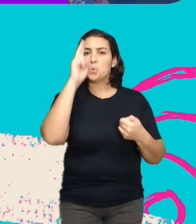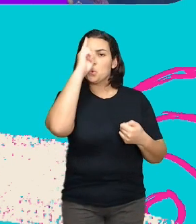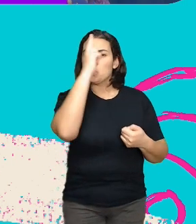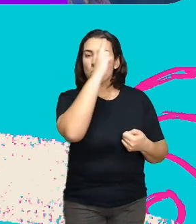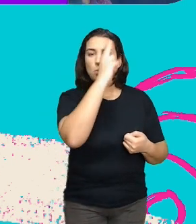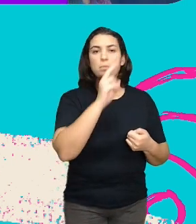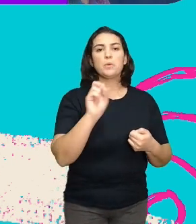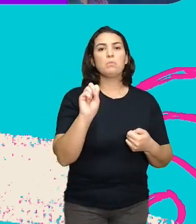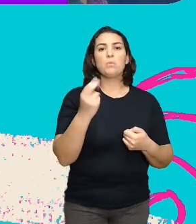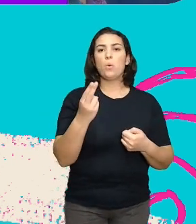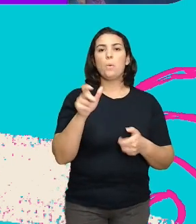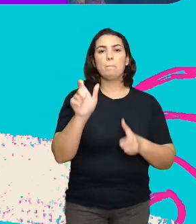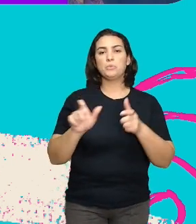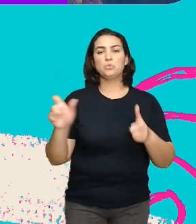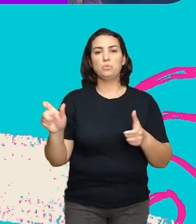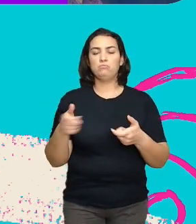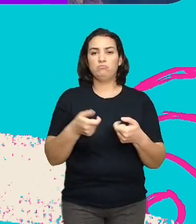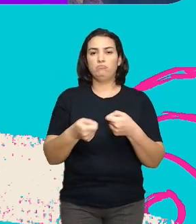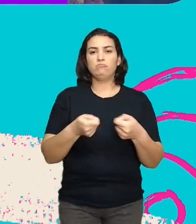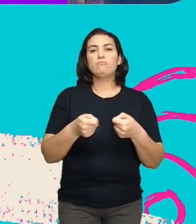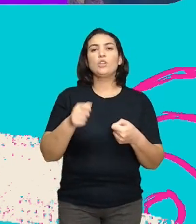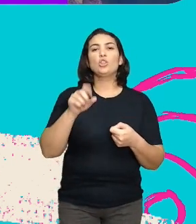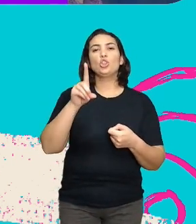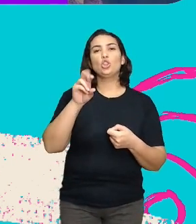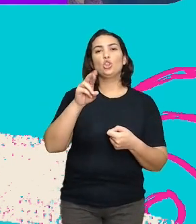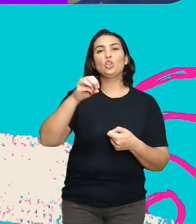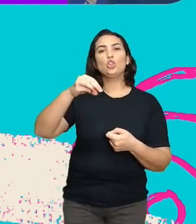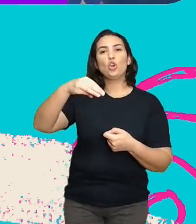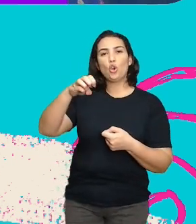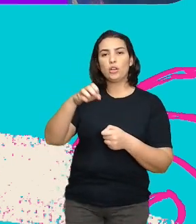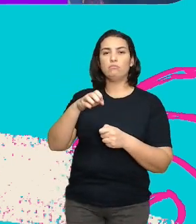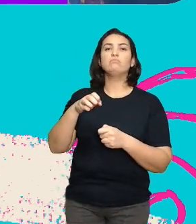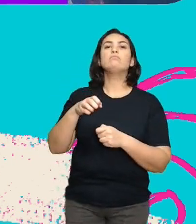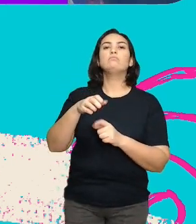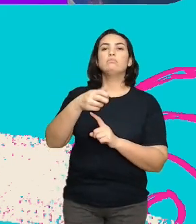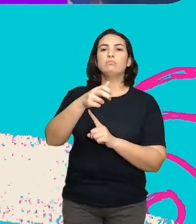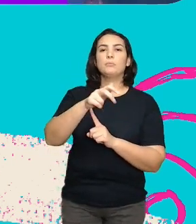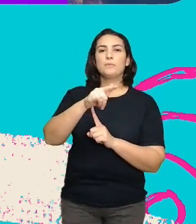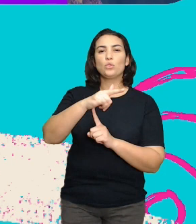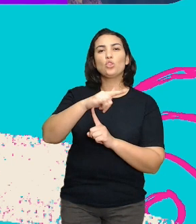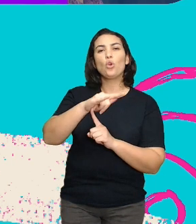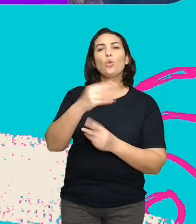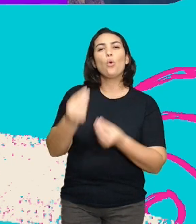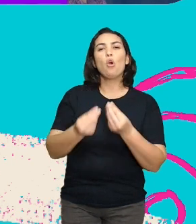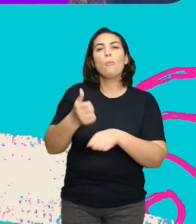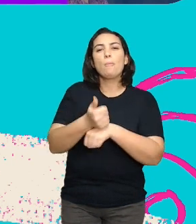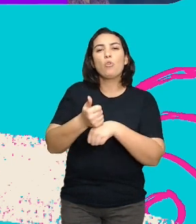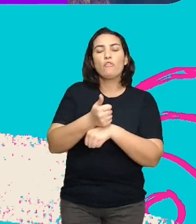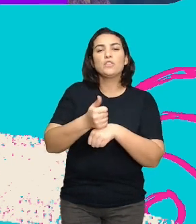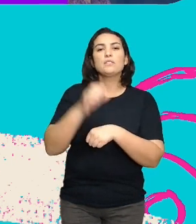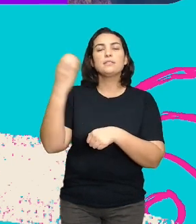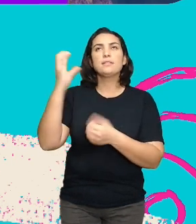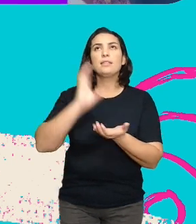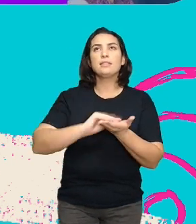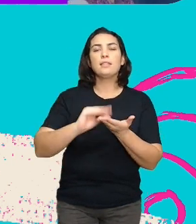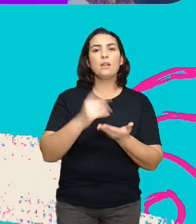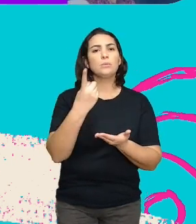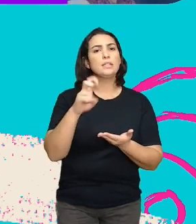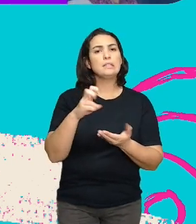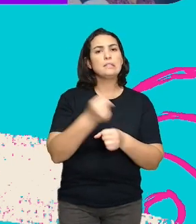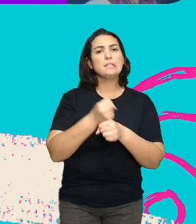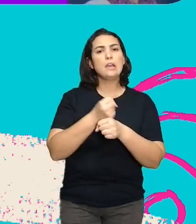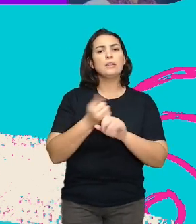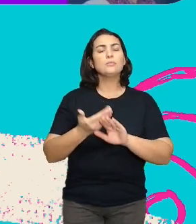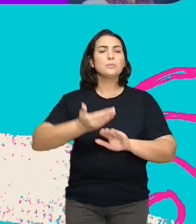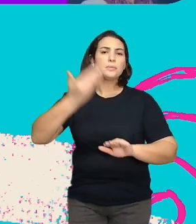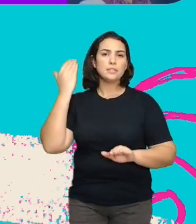drone, ou a própria profissão em ciências de dados há 15 anos atrás. Há 15 anos atrás, eu estava entrando no